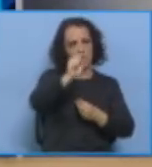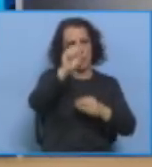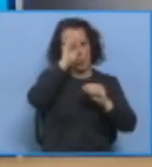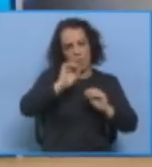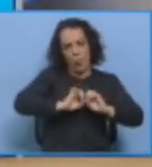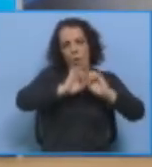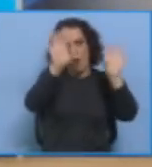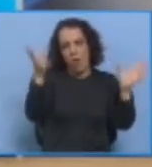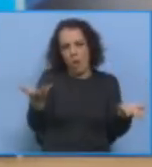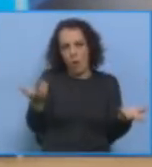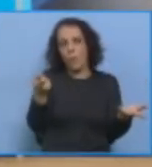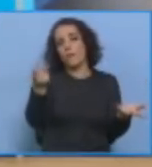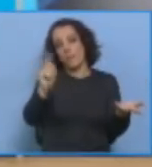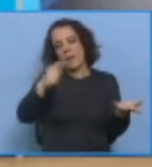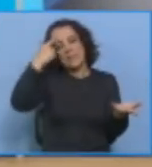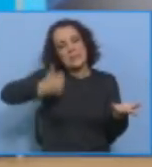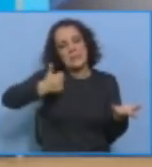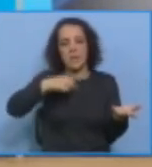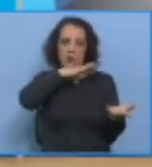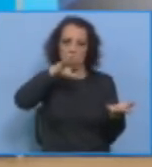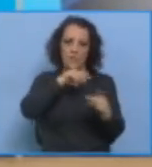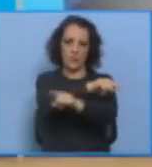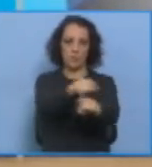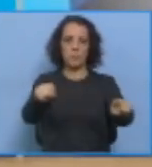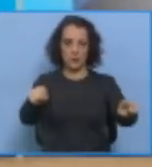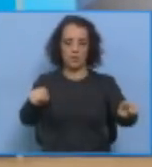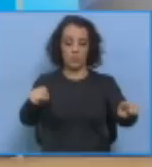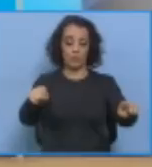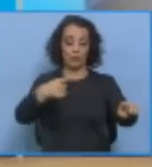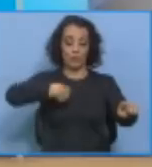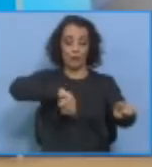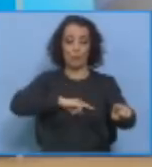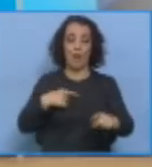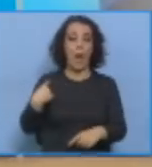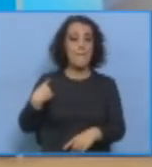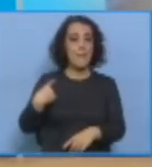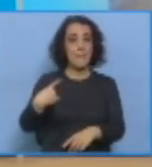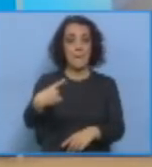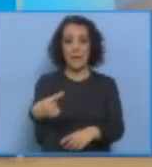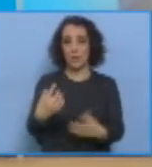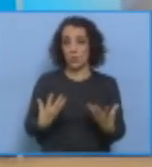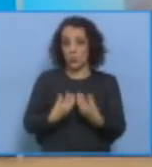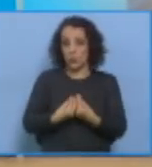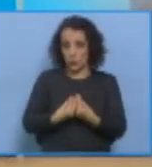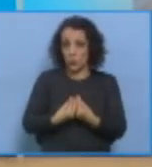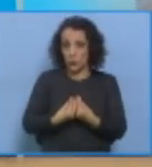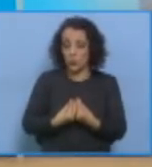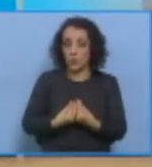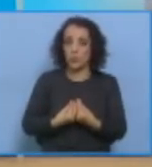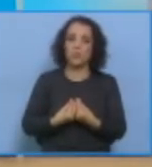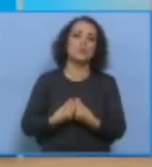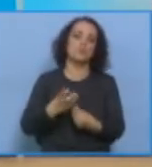também esse nível e fundamentalmente muito com as famílias, que são aquelas com as quais estamos todos os dias e que todos os dias nos confiam